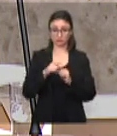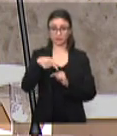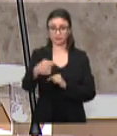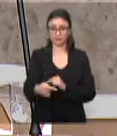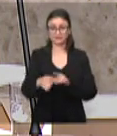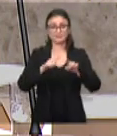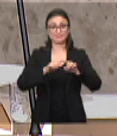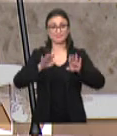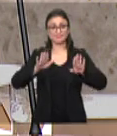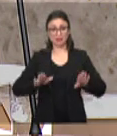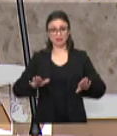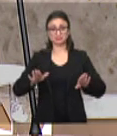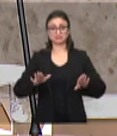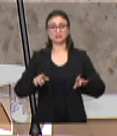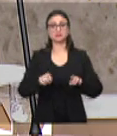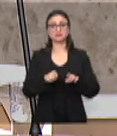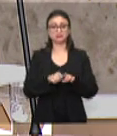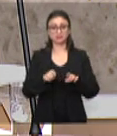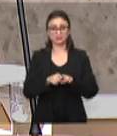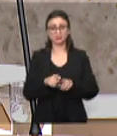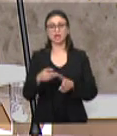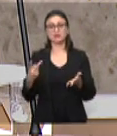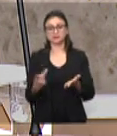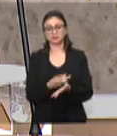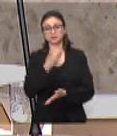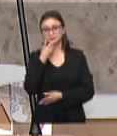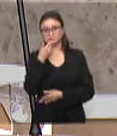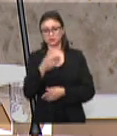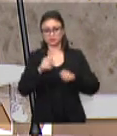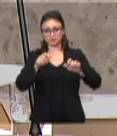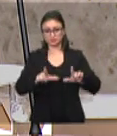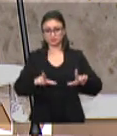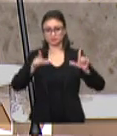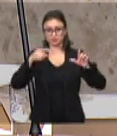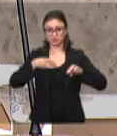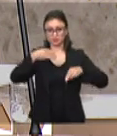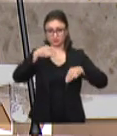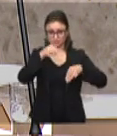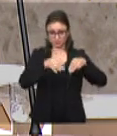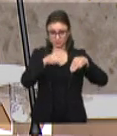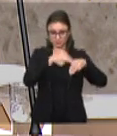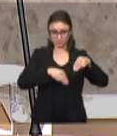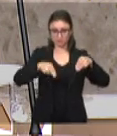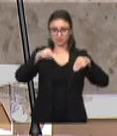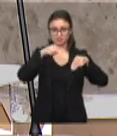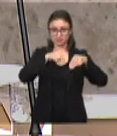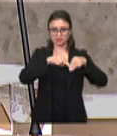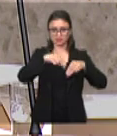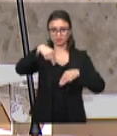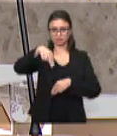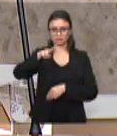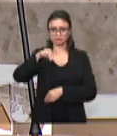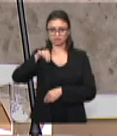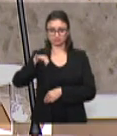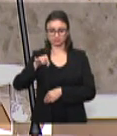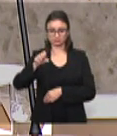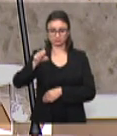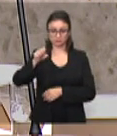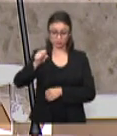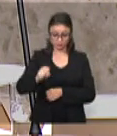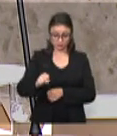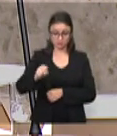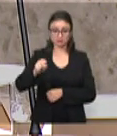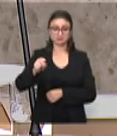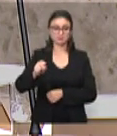Mas, posteriormente, houve pedido de destaque pelo ministro Nunes Marques, né, o que enseja